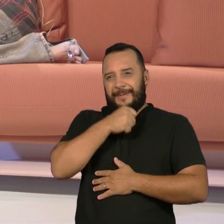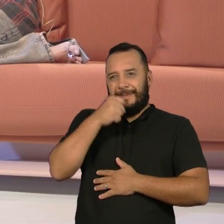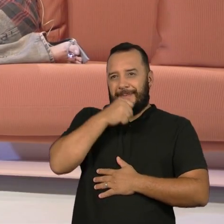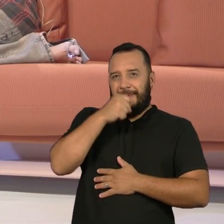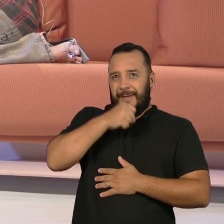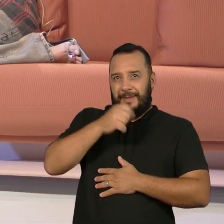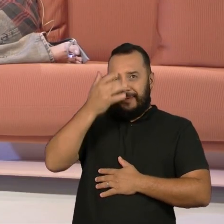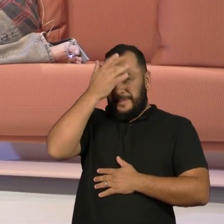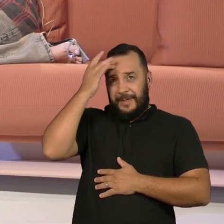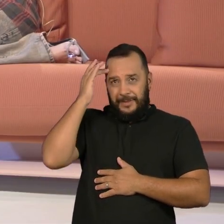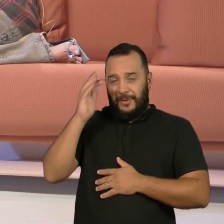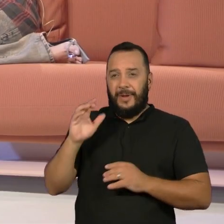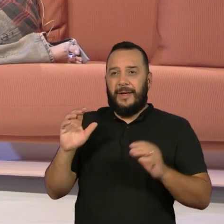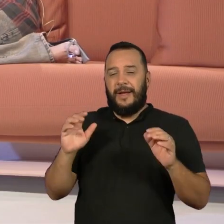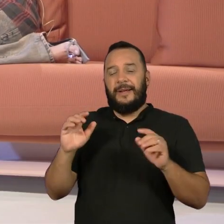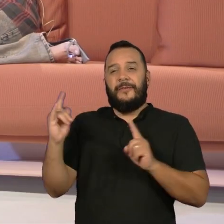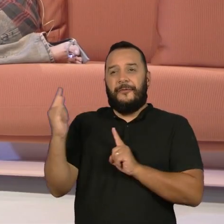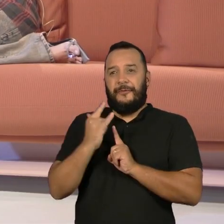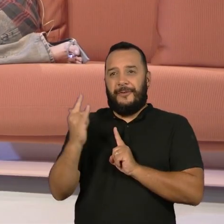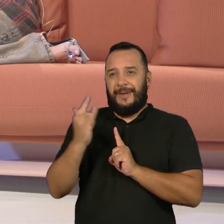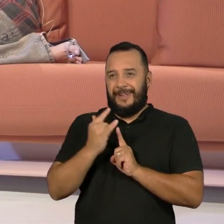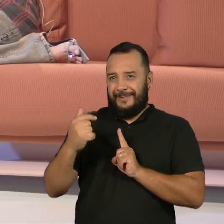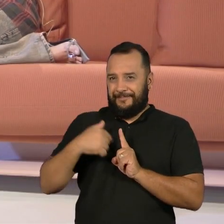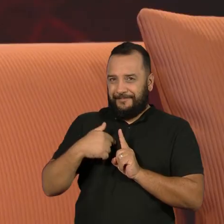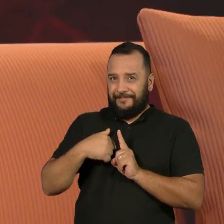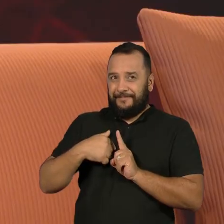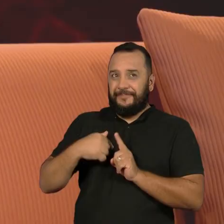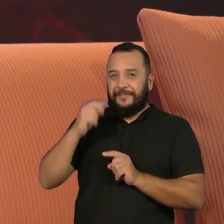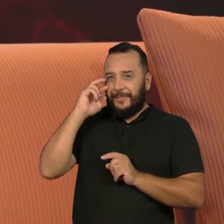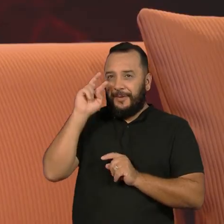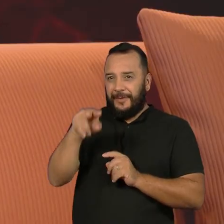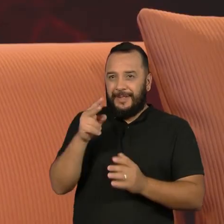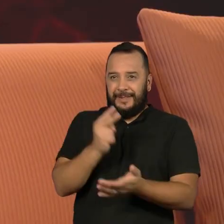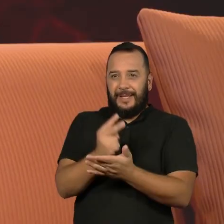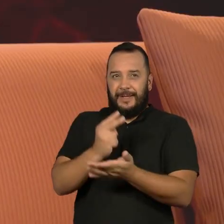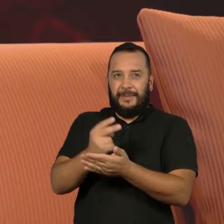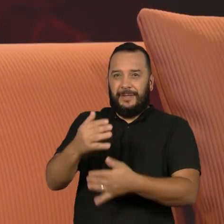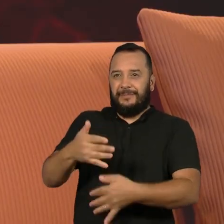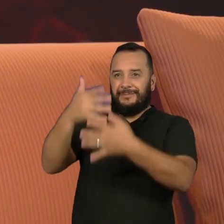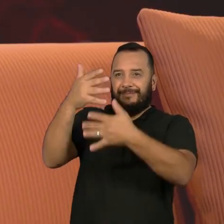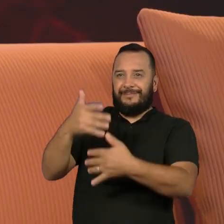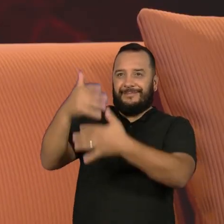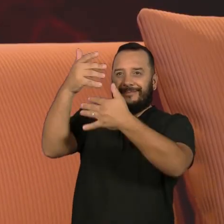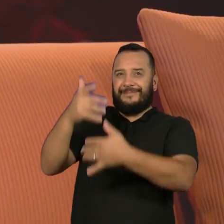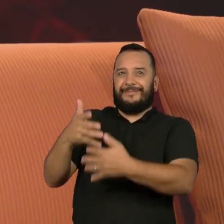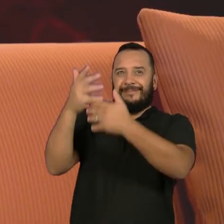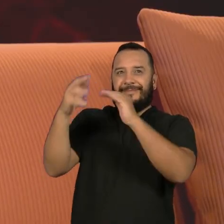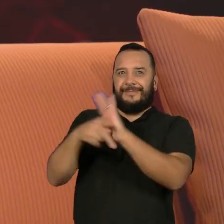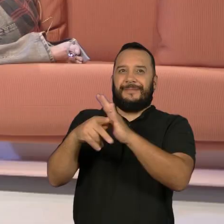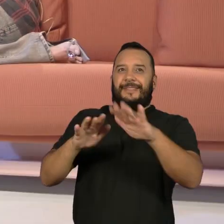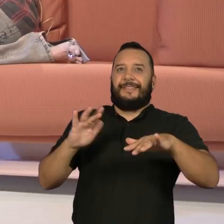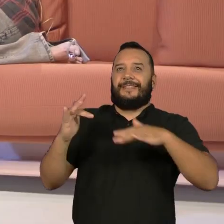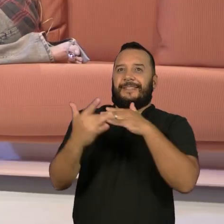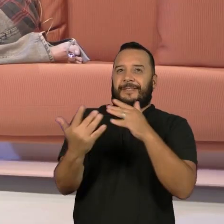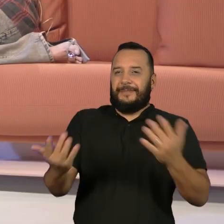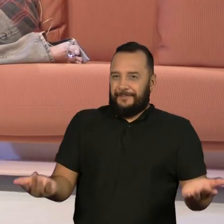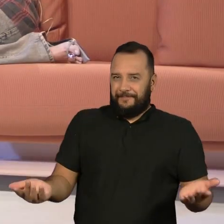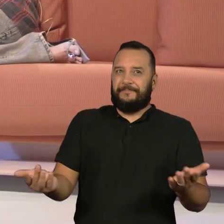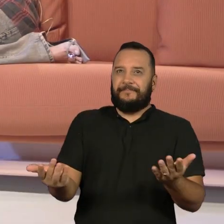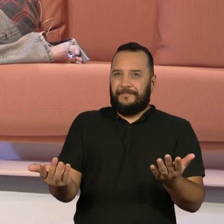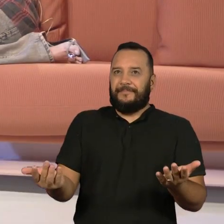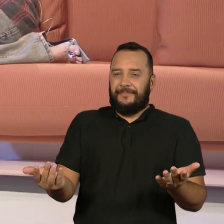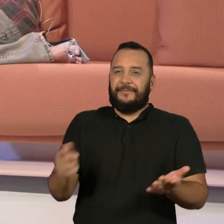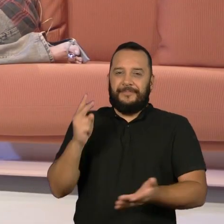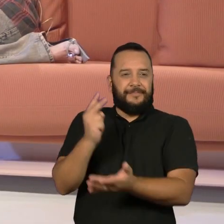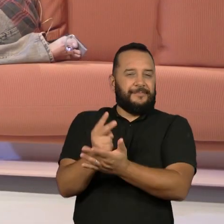os comentários dos meus fãs, né? Vejo muito. Às vezes não, eu vejo sempre. Eu estou sempre ali olhando o que eles estão falando. E eles